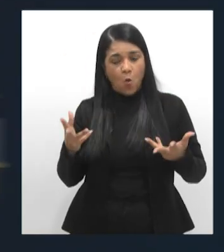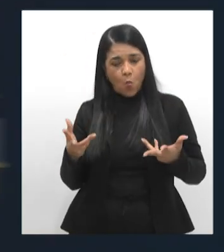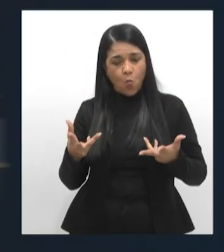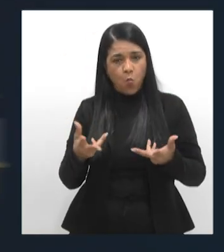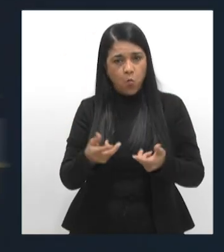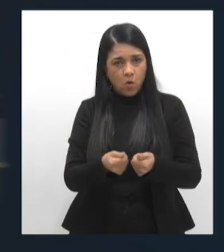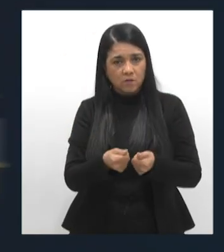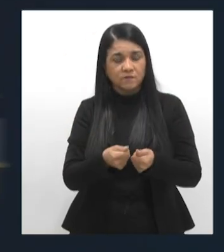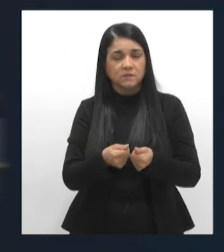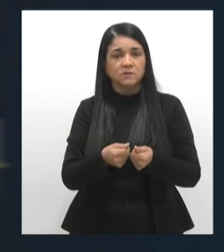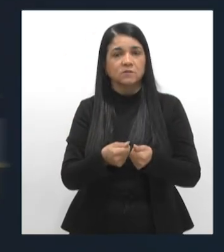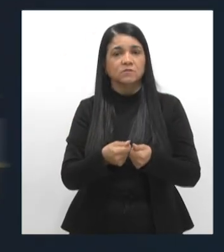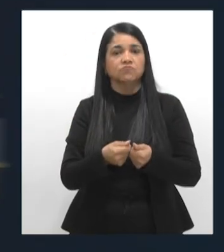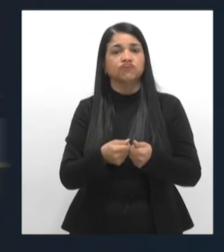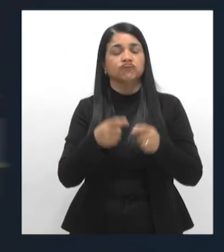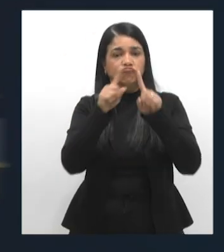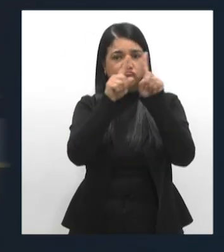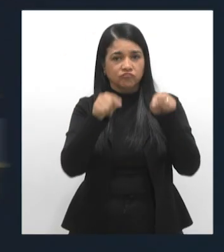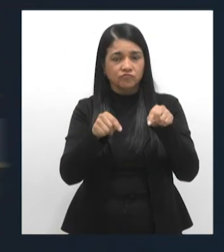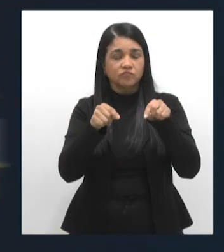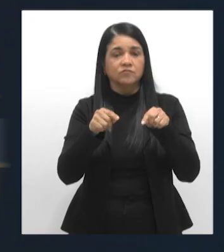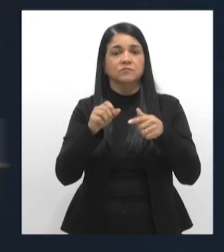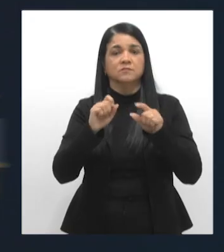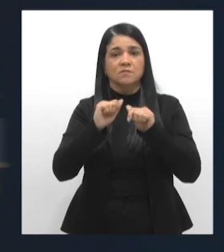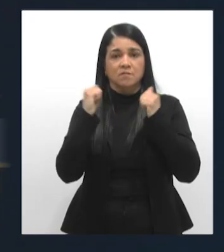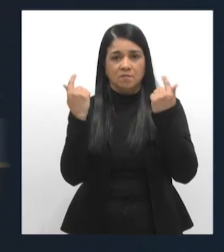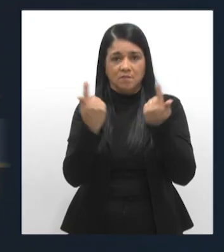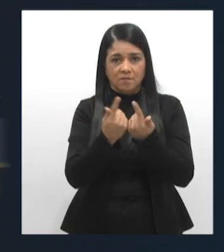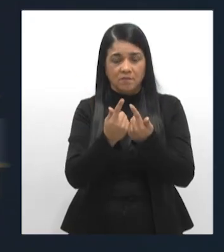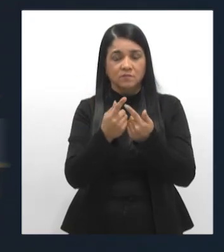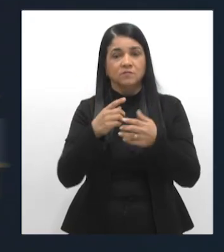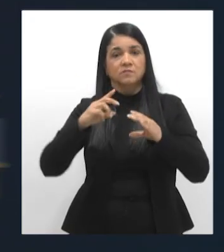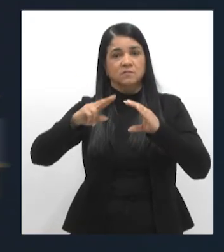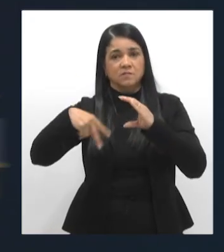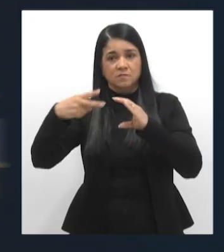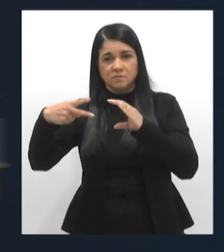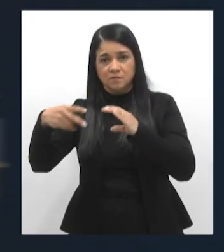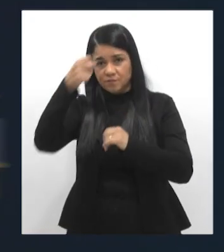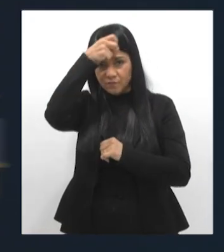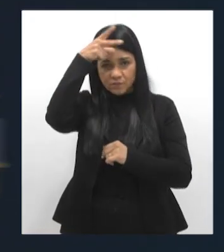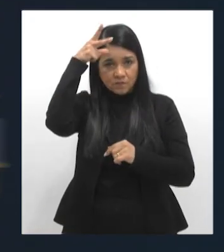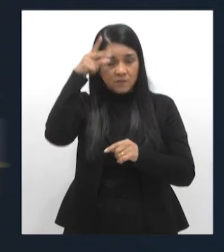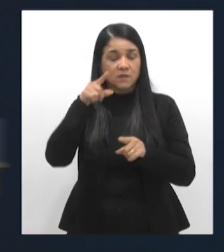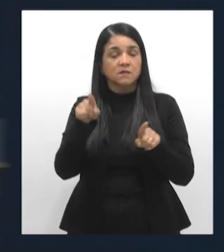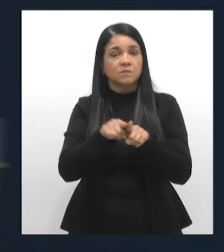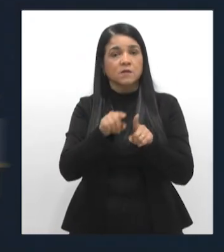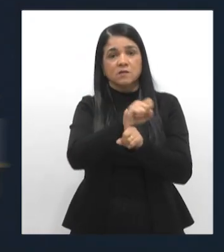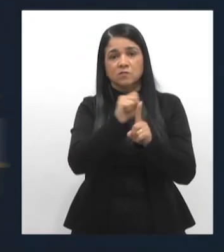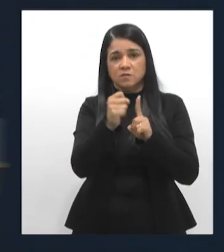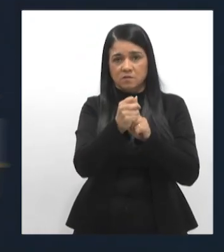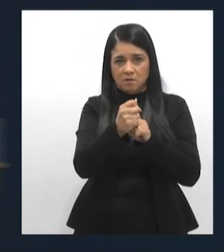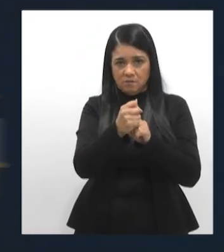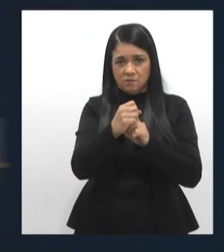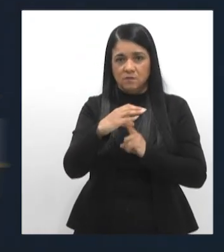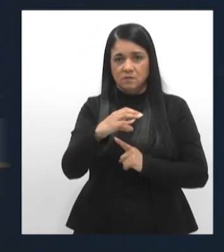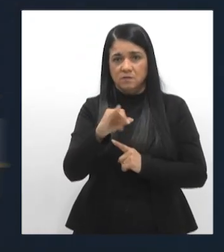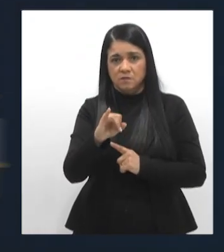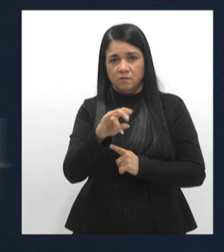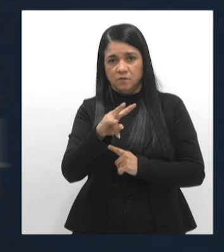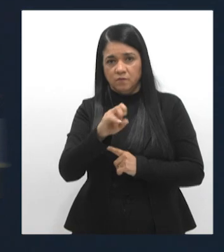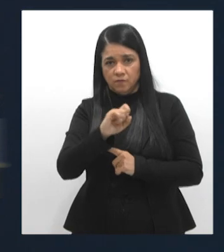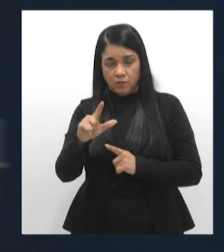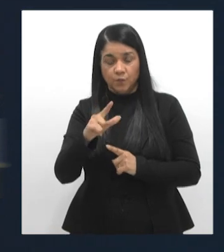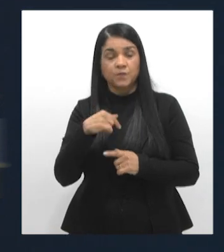dos servidores da Assembleia Legislativa, das câmaras municipais e da sociedade civil. Essa